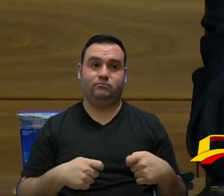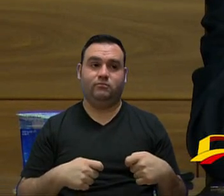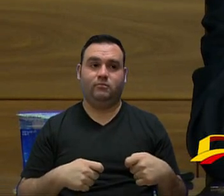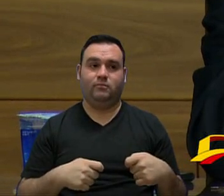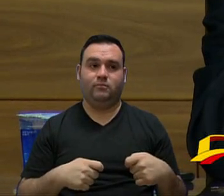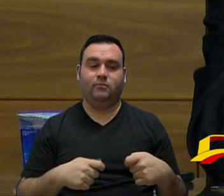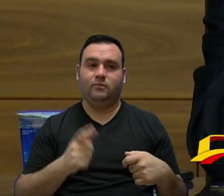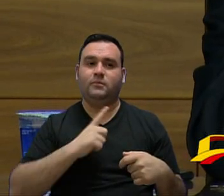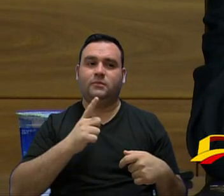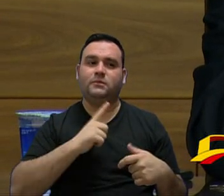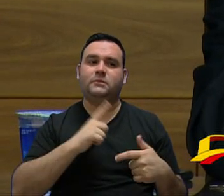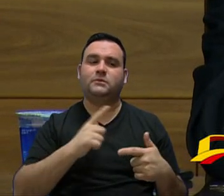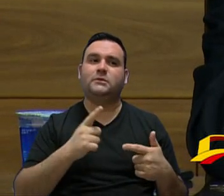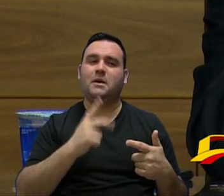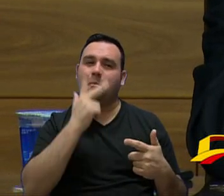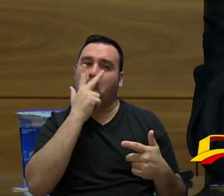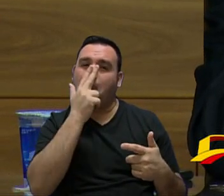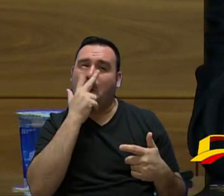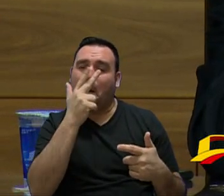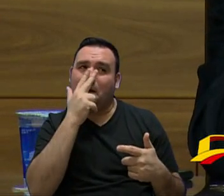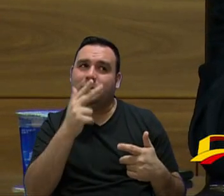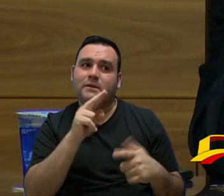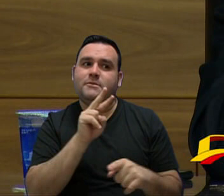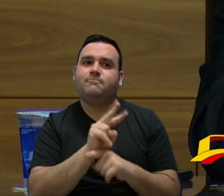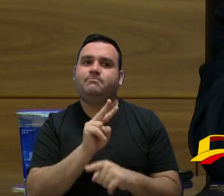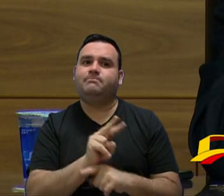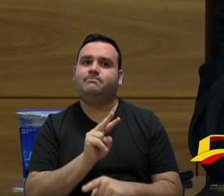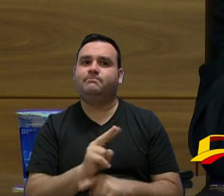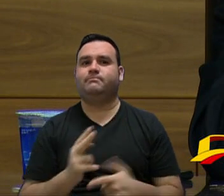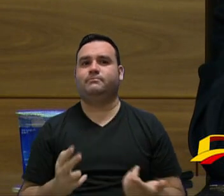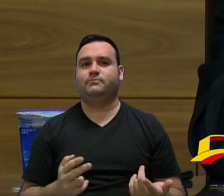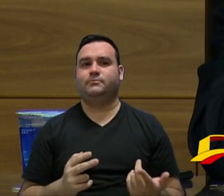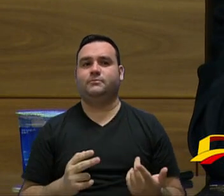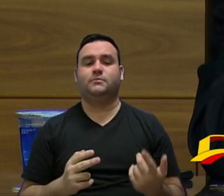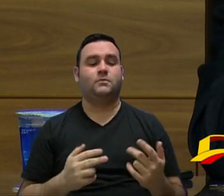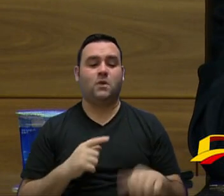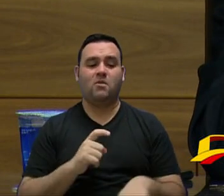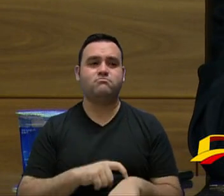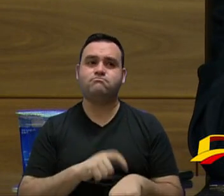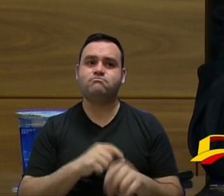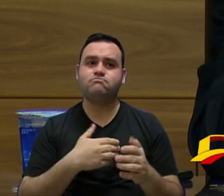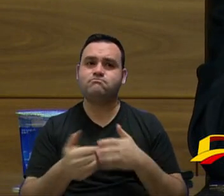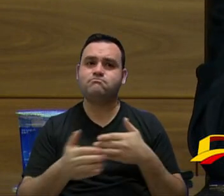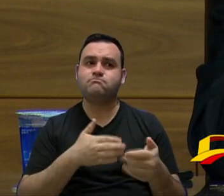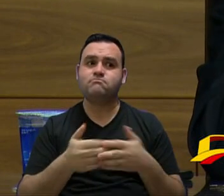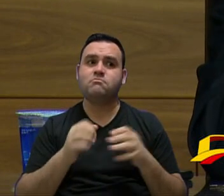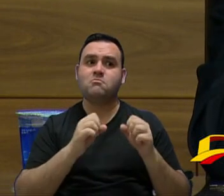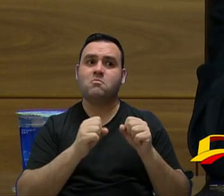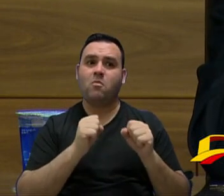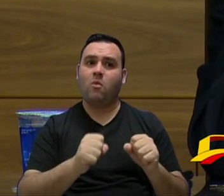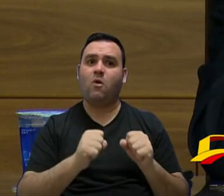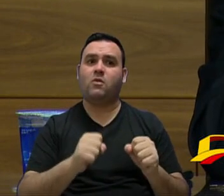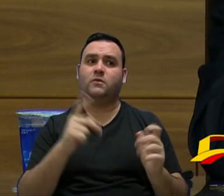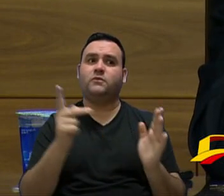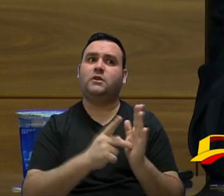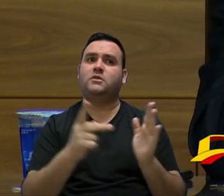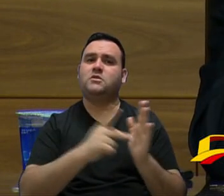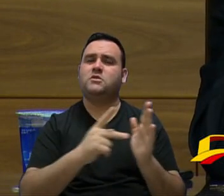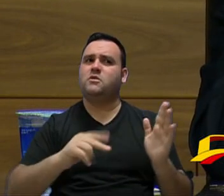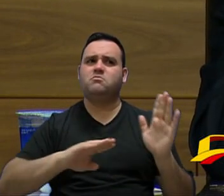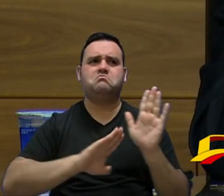é aparentemente controlada a qualquer momento esses números podem realmente